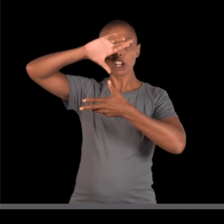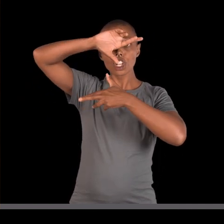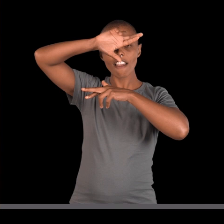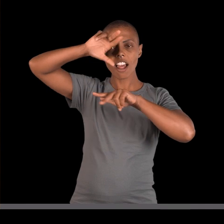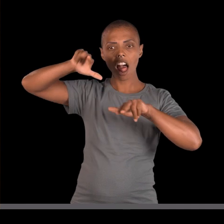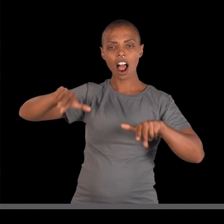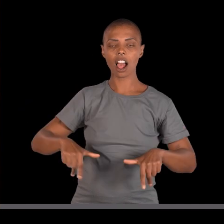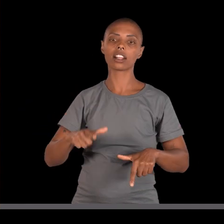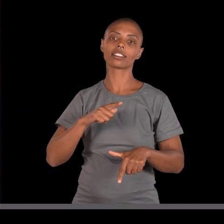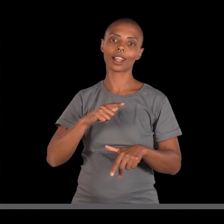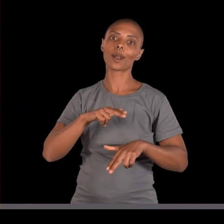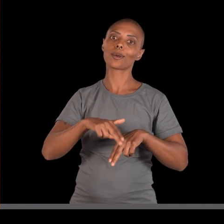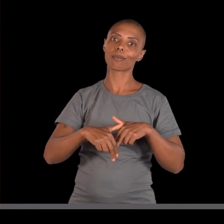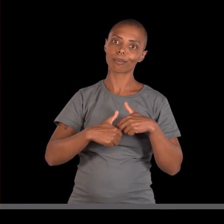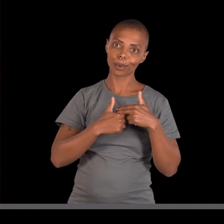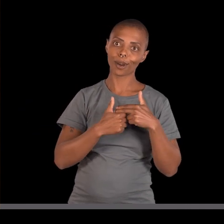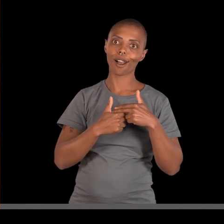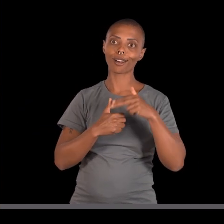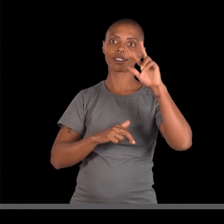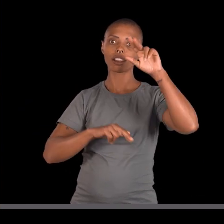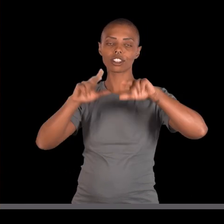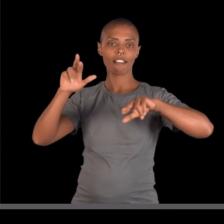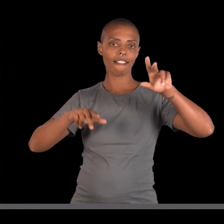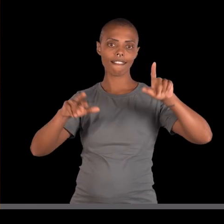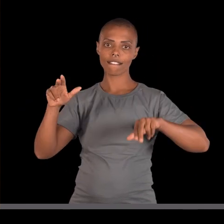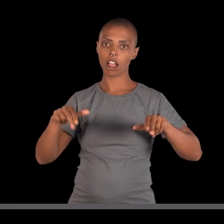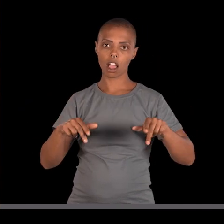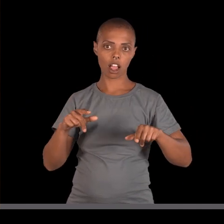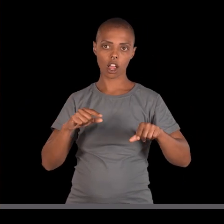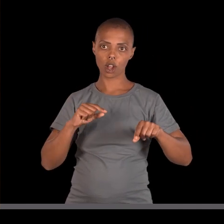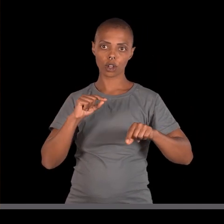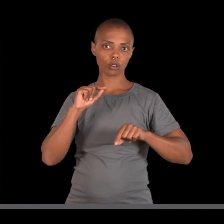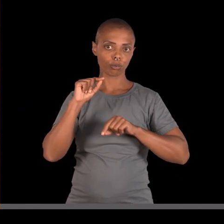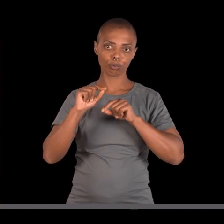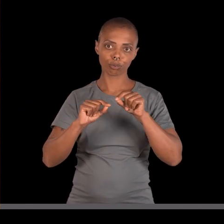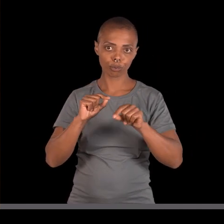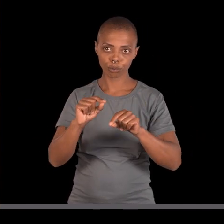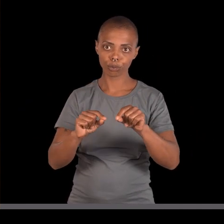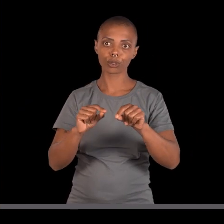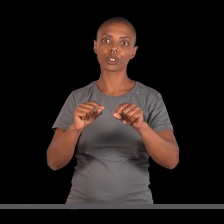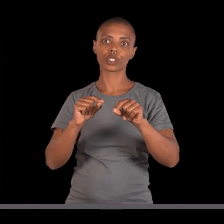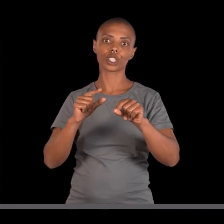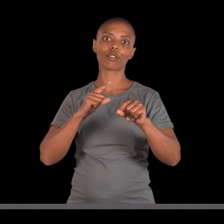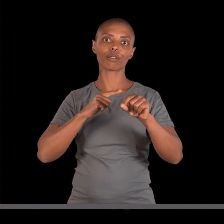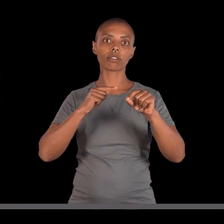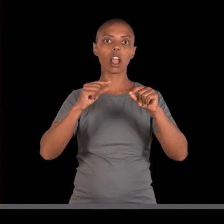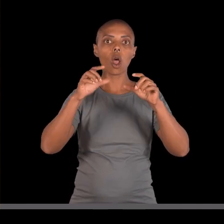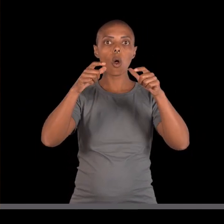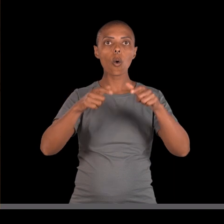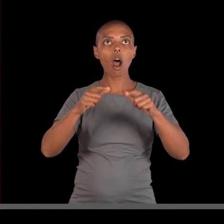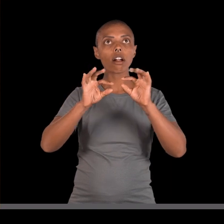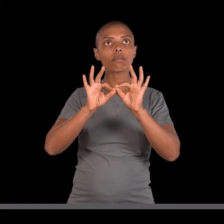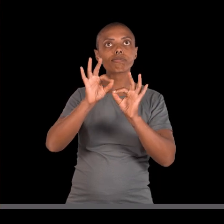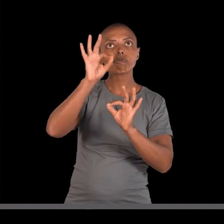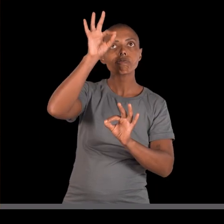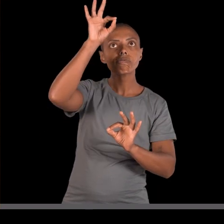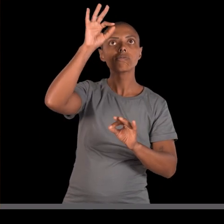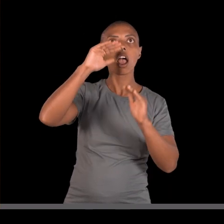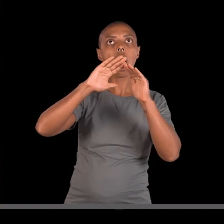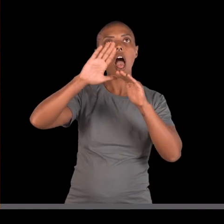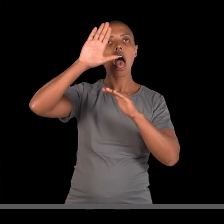no continente americano, devido a diversos fatores, como distância norte-sul, como variação de